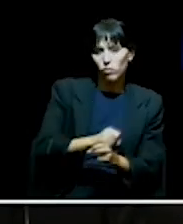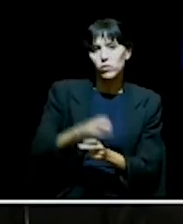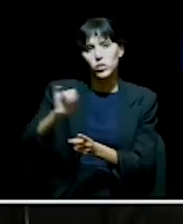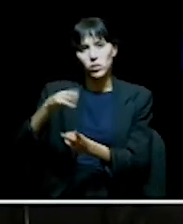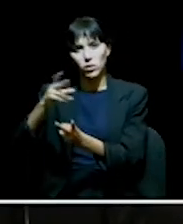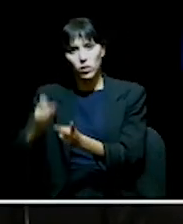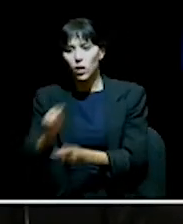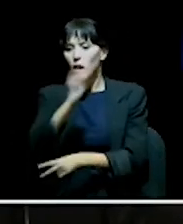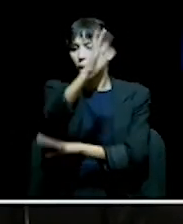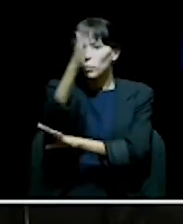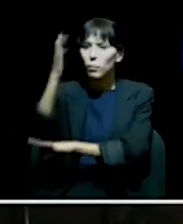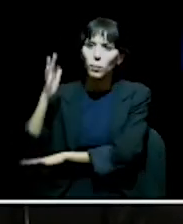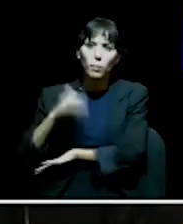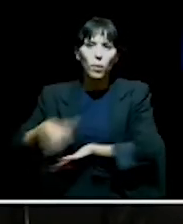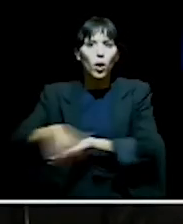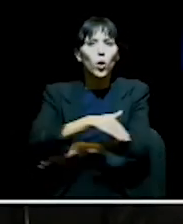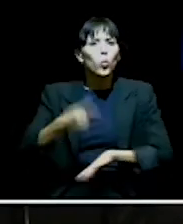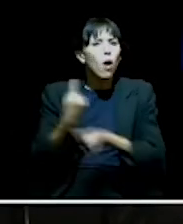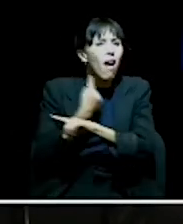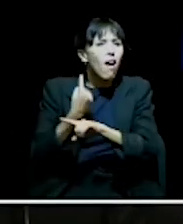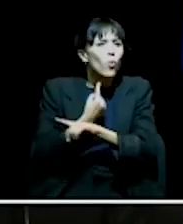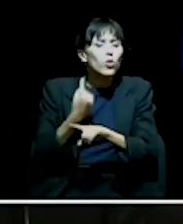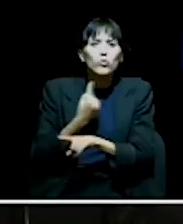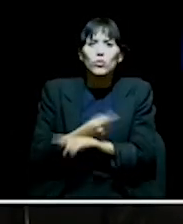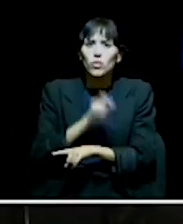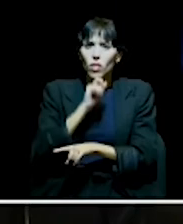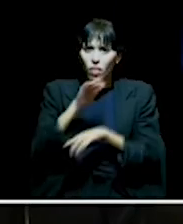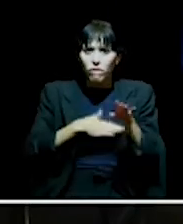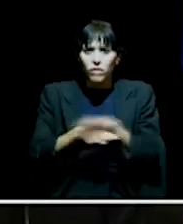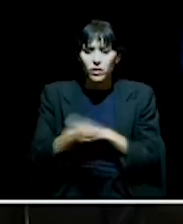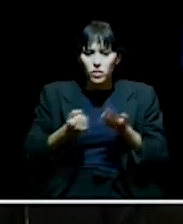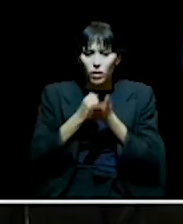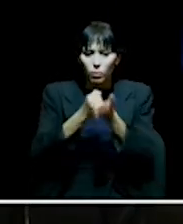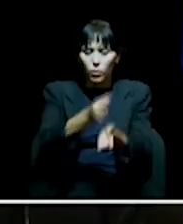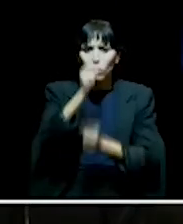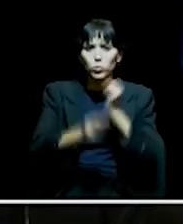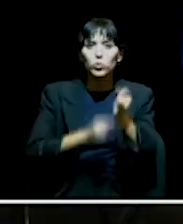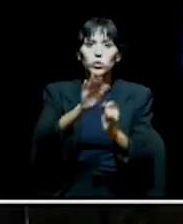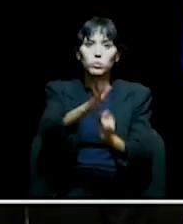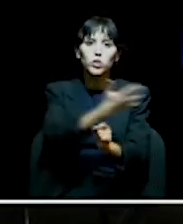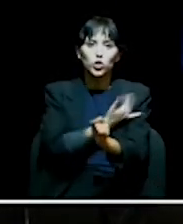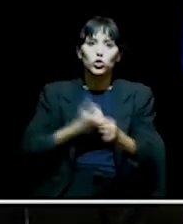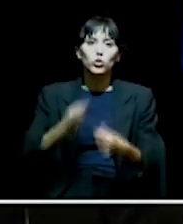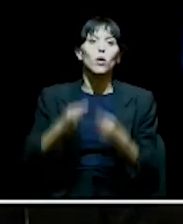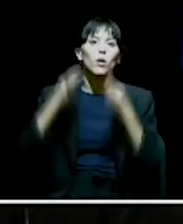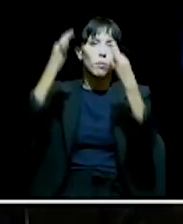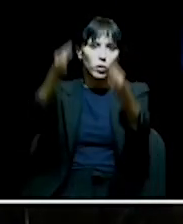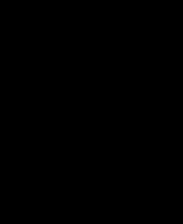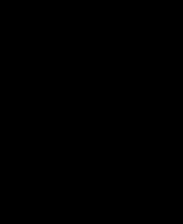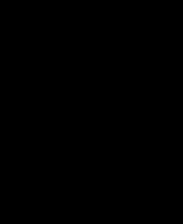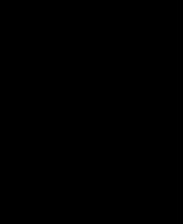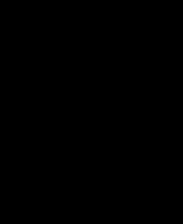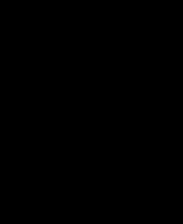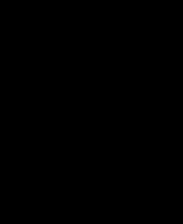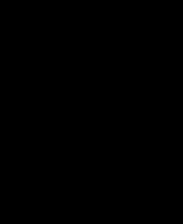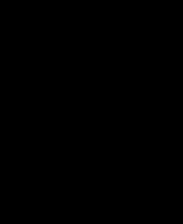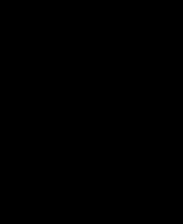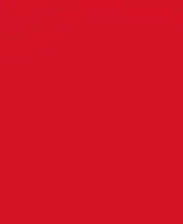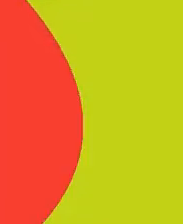ruas. Tanto que há para fazer para apoiar as pessoas e que fica para o futuro nesta história de Lisboa e que temos de construir.